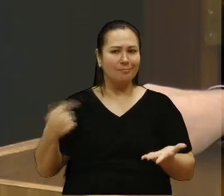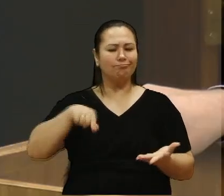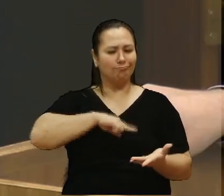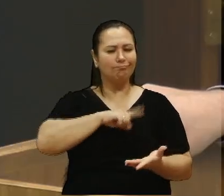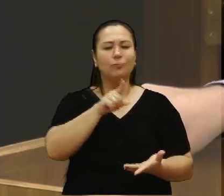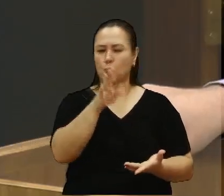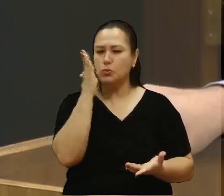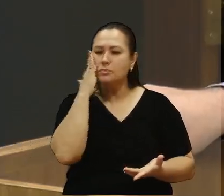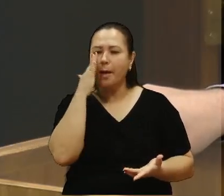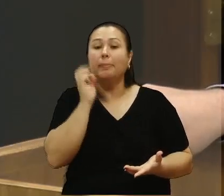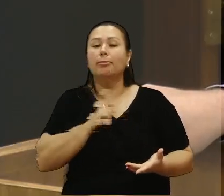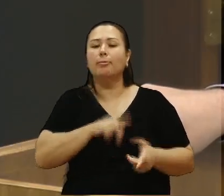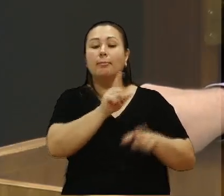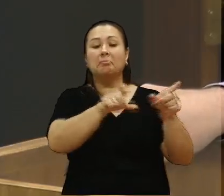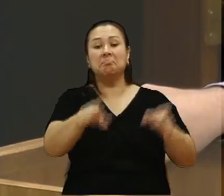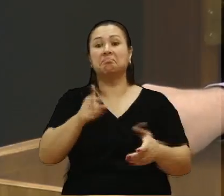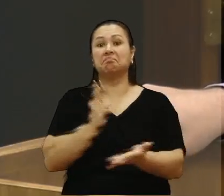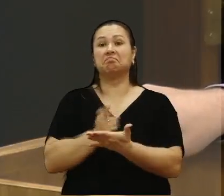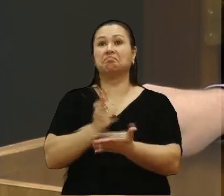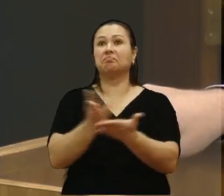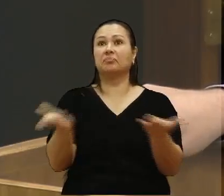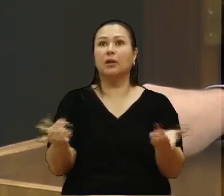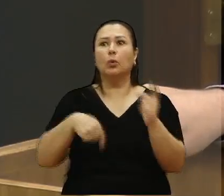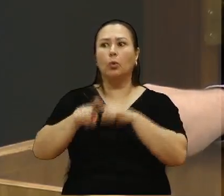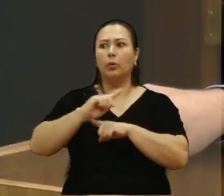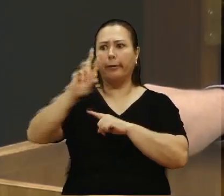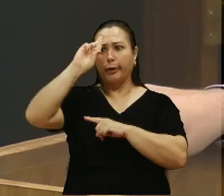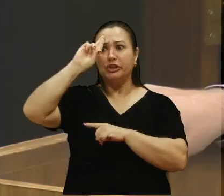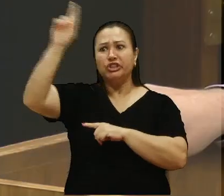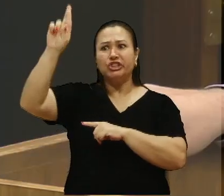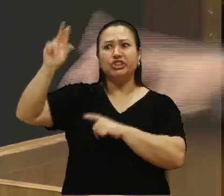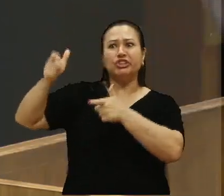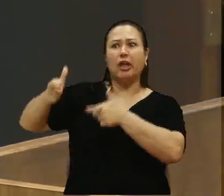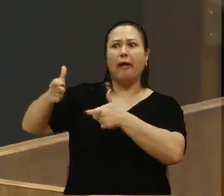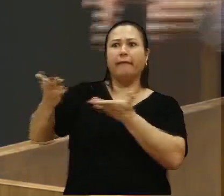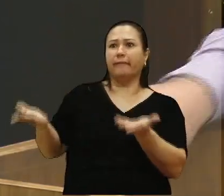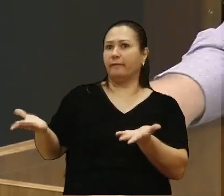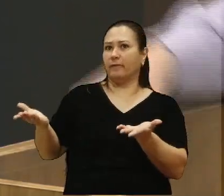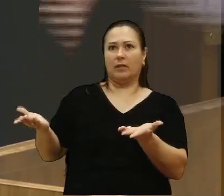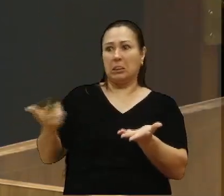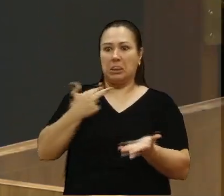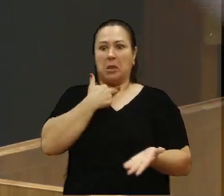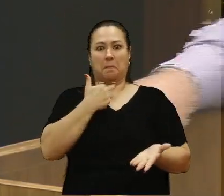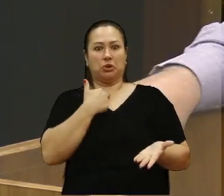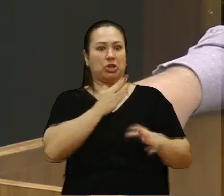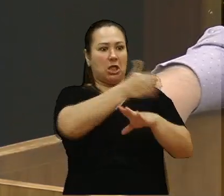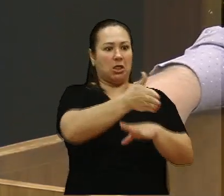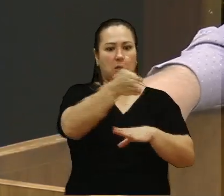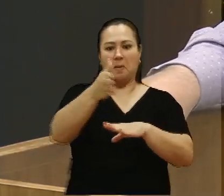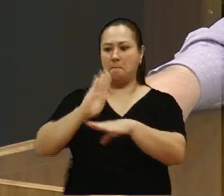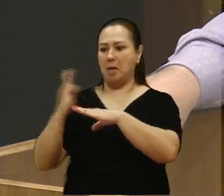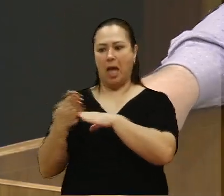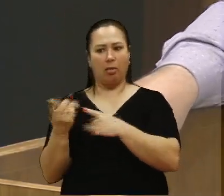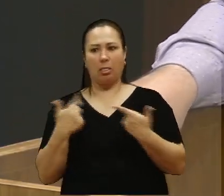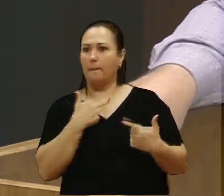conhecida, que segue lá, coroado com chefia, mas não podia ir para os bairros, para o quartel ia.